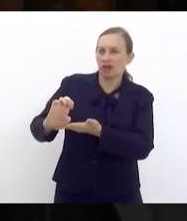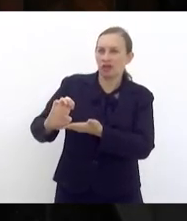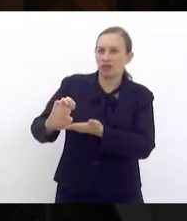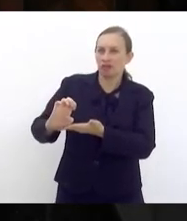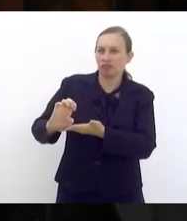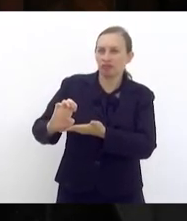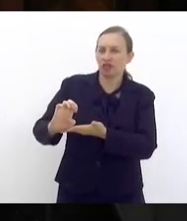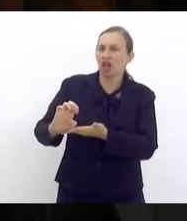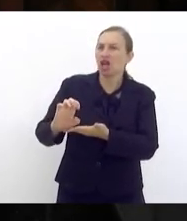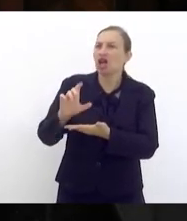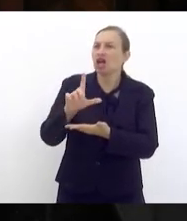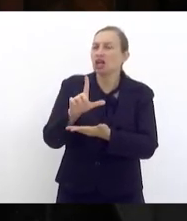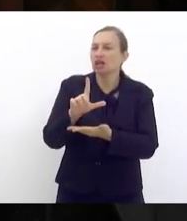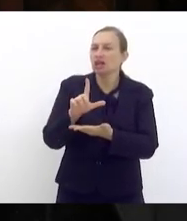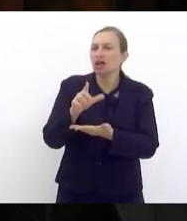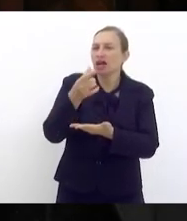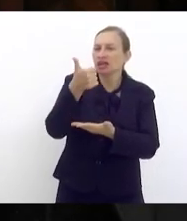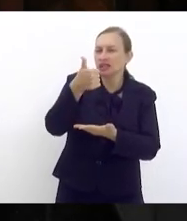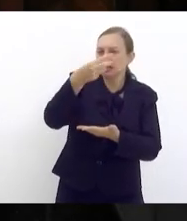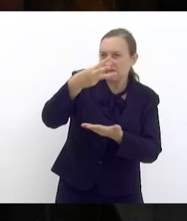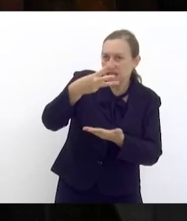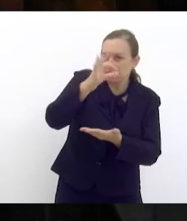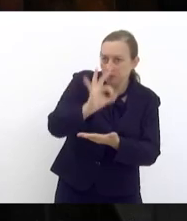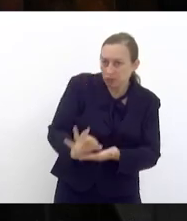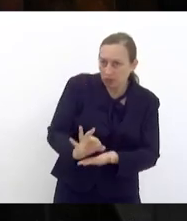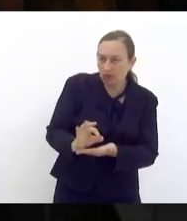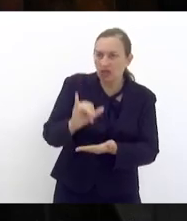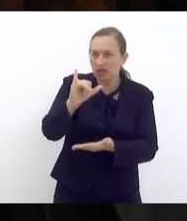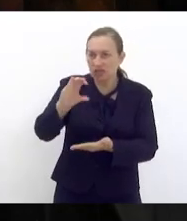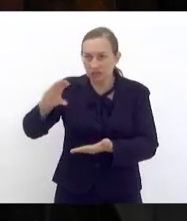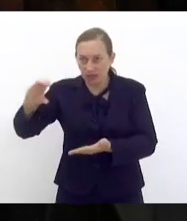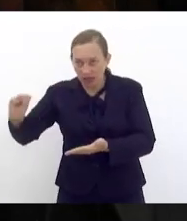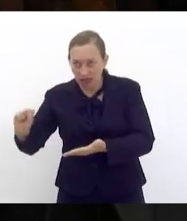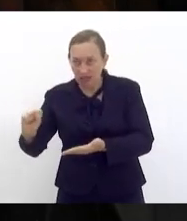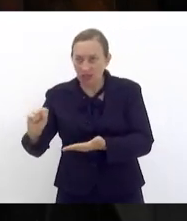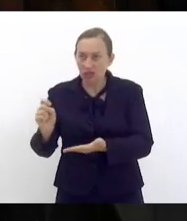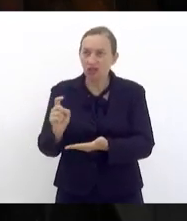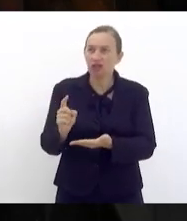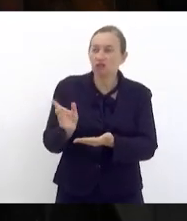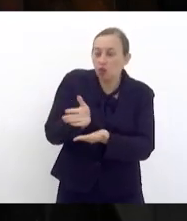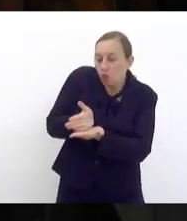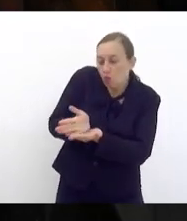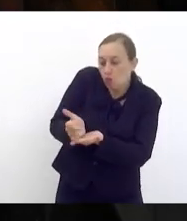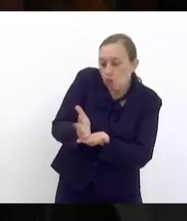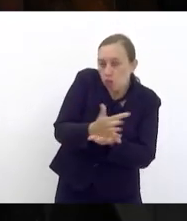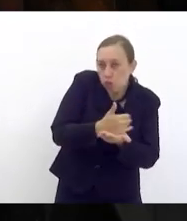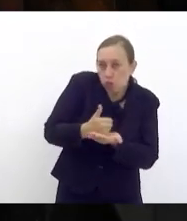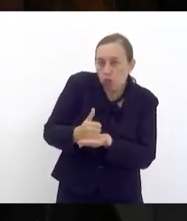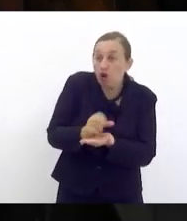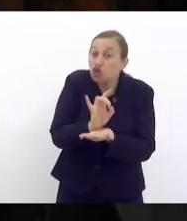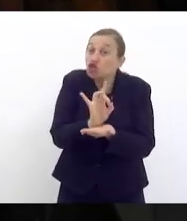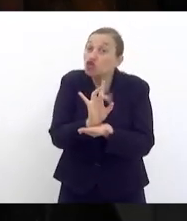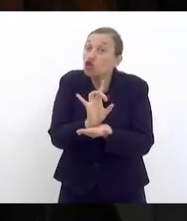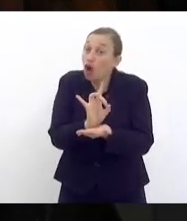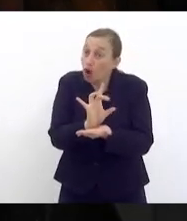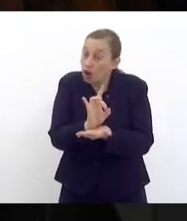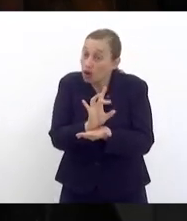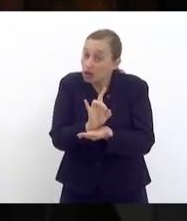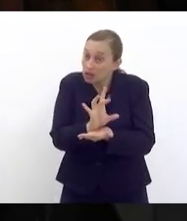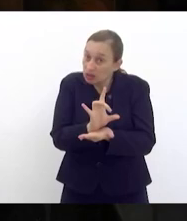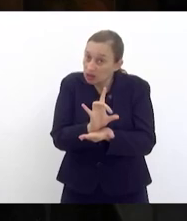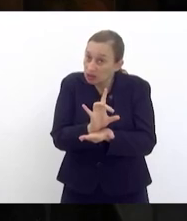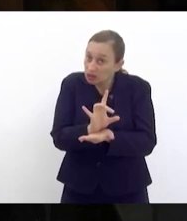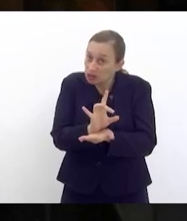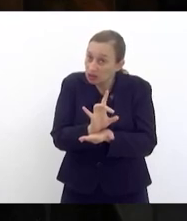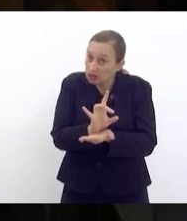alíquota média de 13 pontos percentuais de ICMS, nós teríamos arrecadado só, por esse